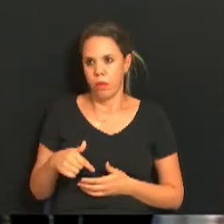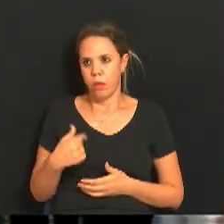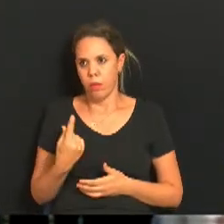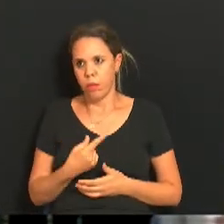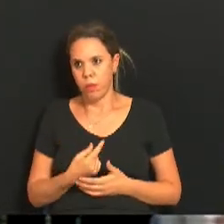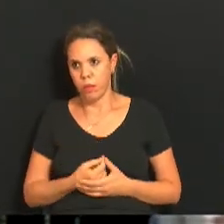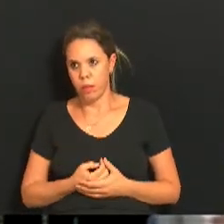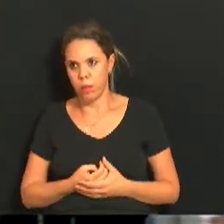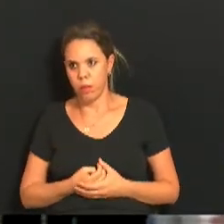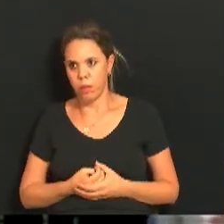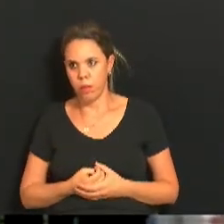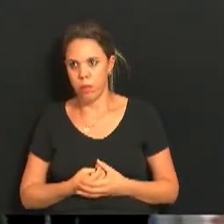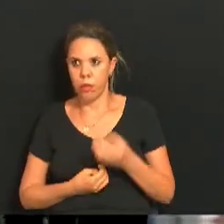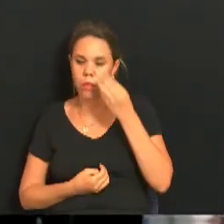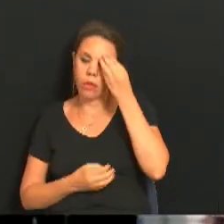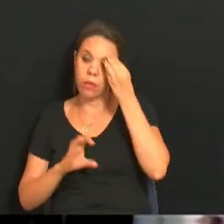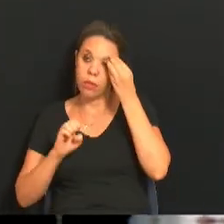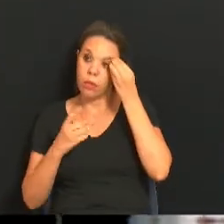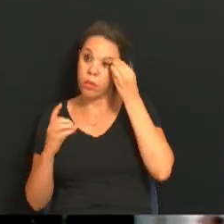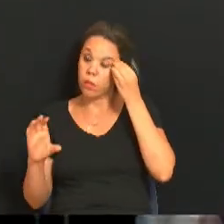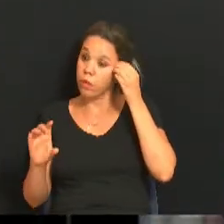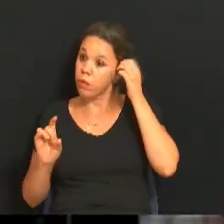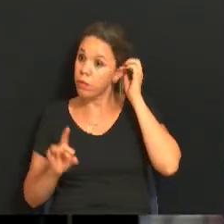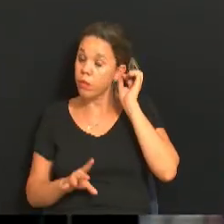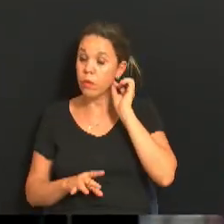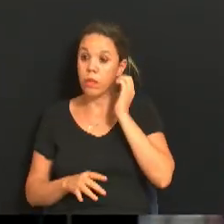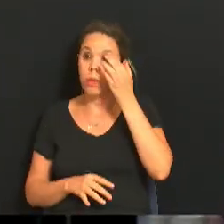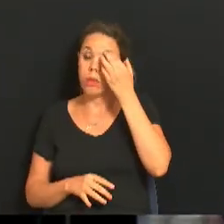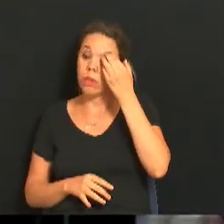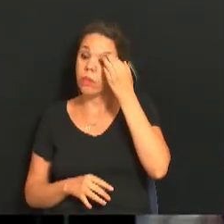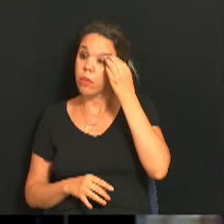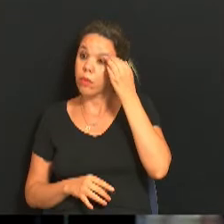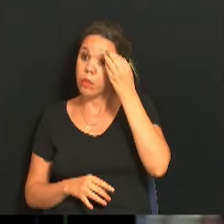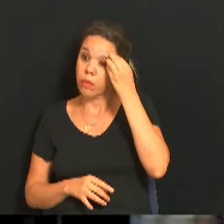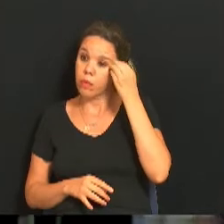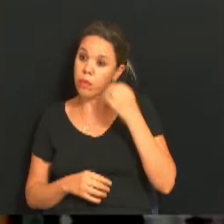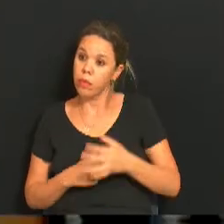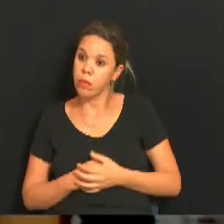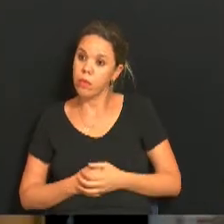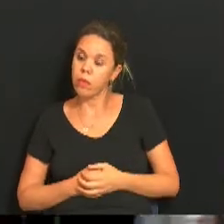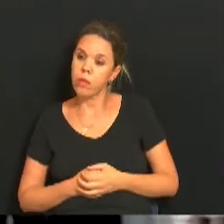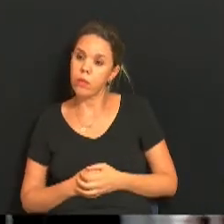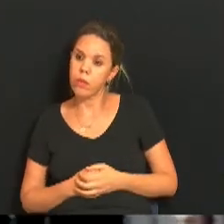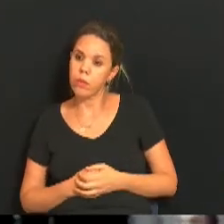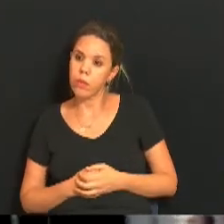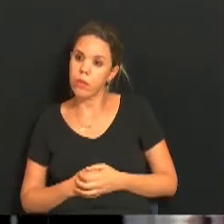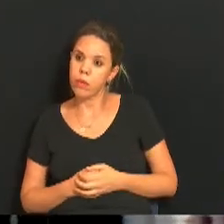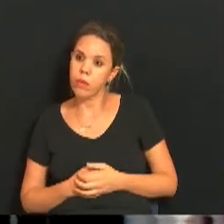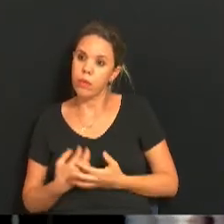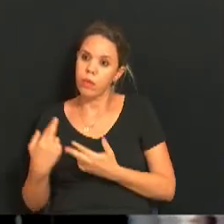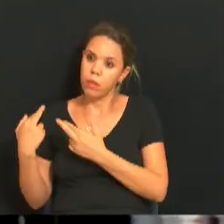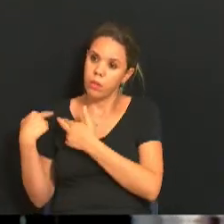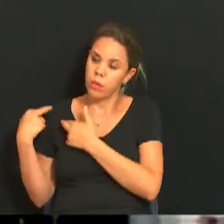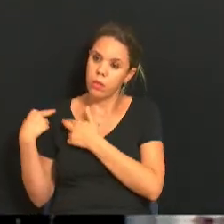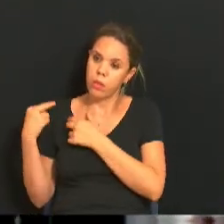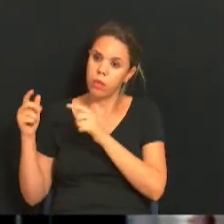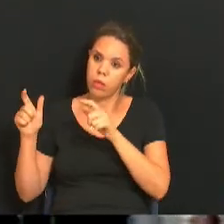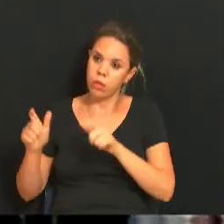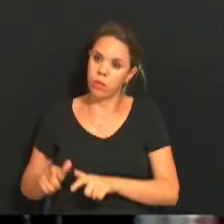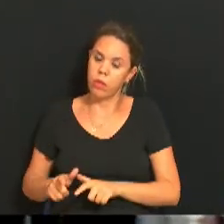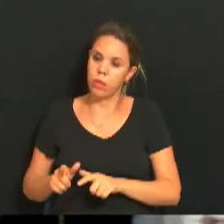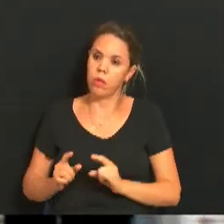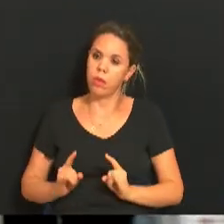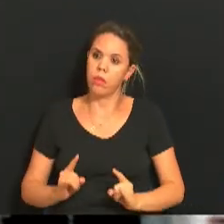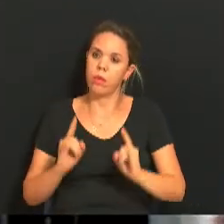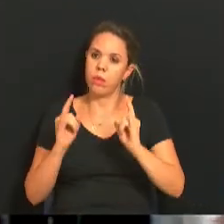né ainda é e você é meu príncipe Está ocupando alguns